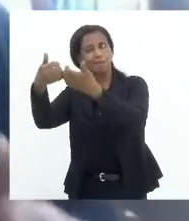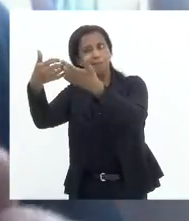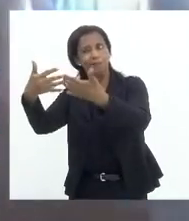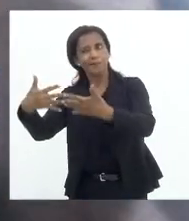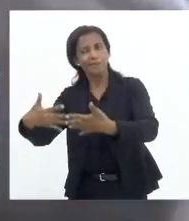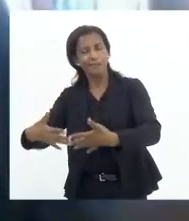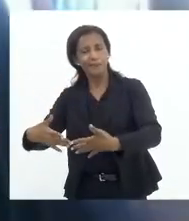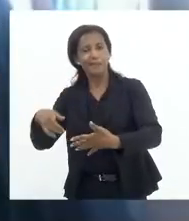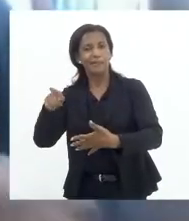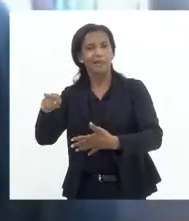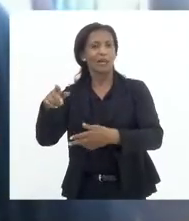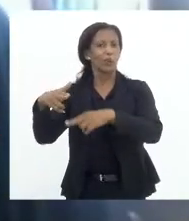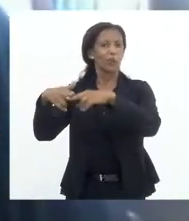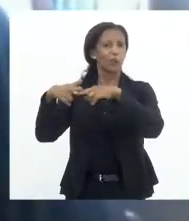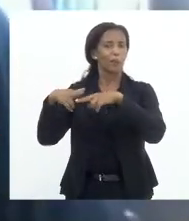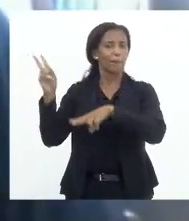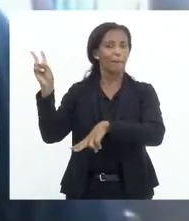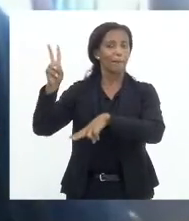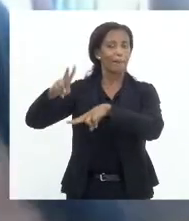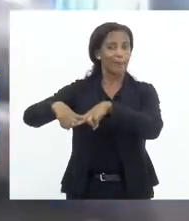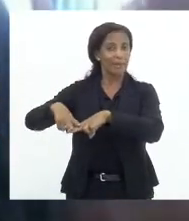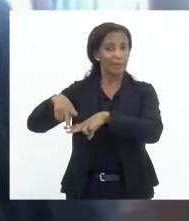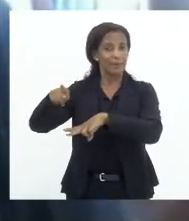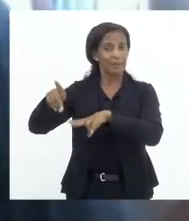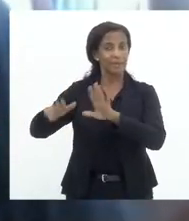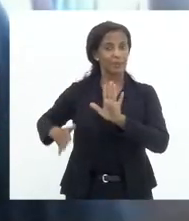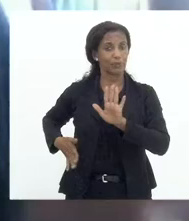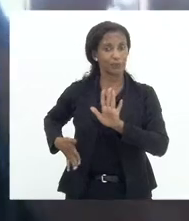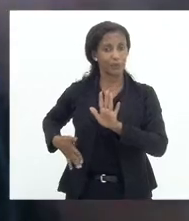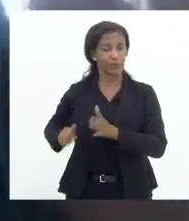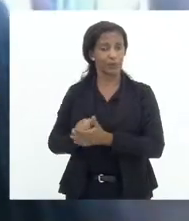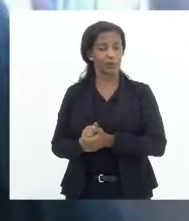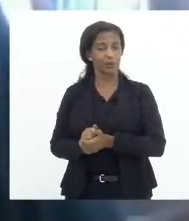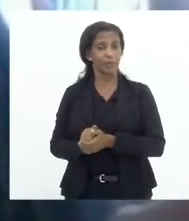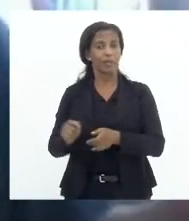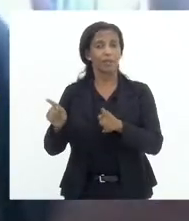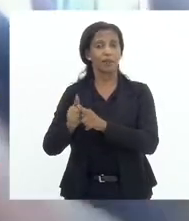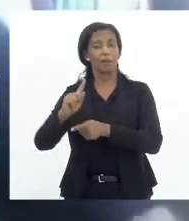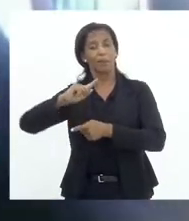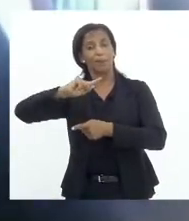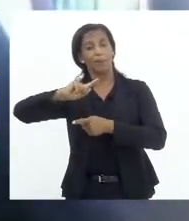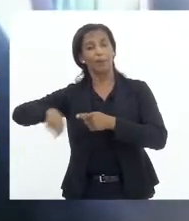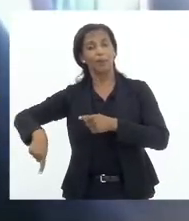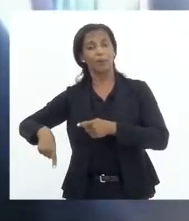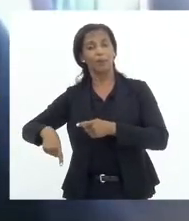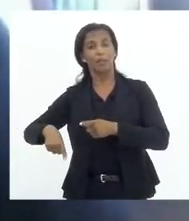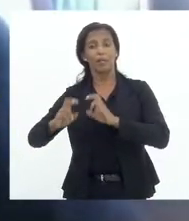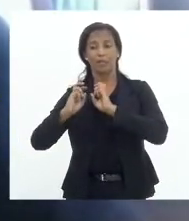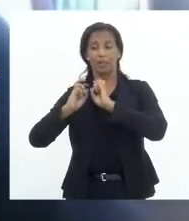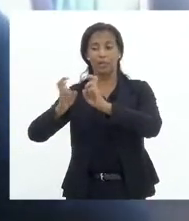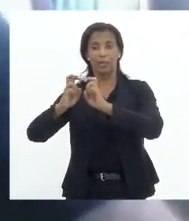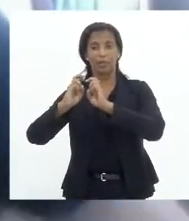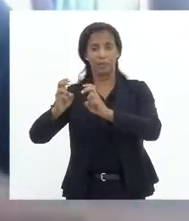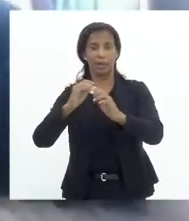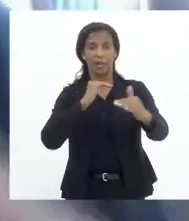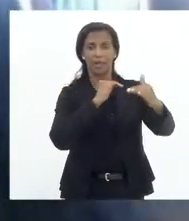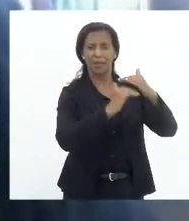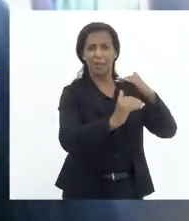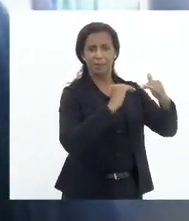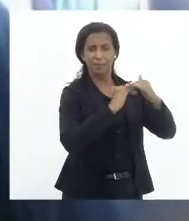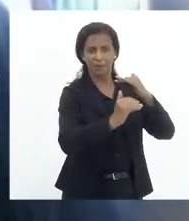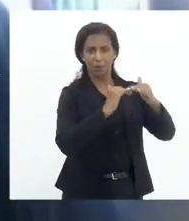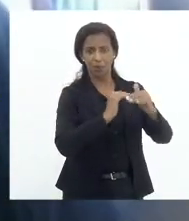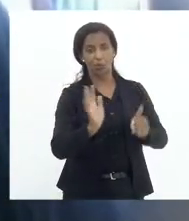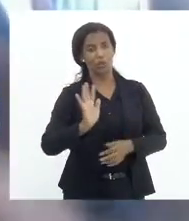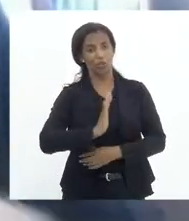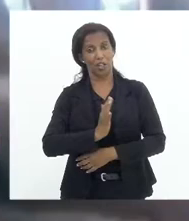estados prender essas quadrilhas impedir que trem e metrô que já anda